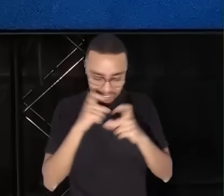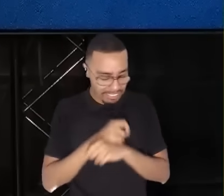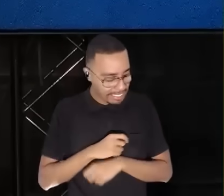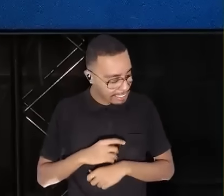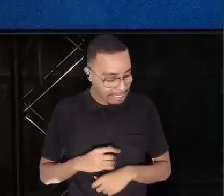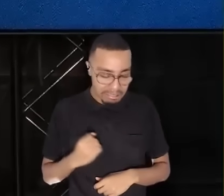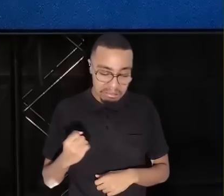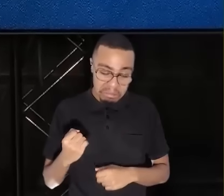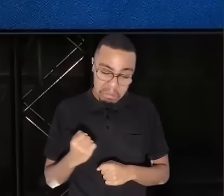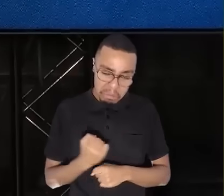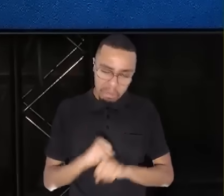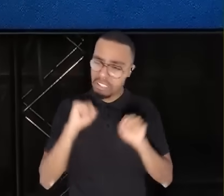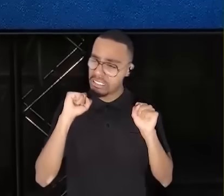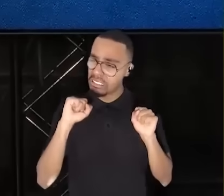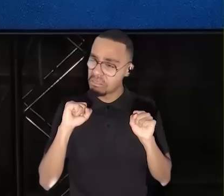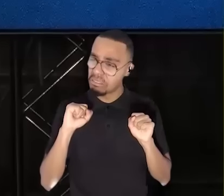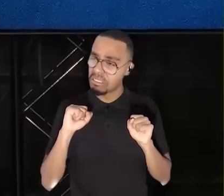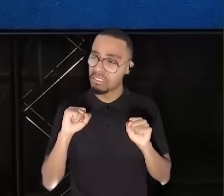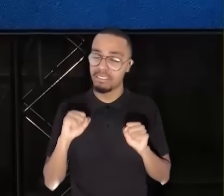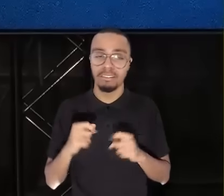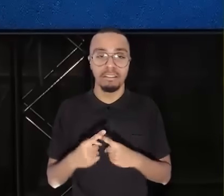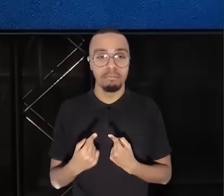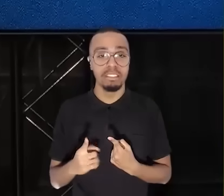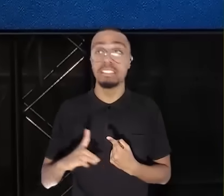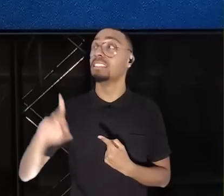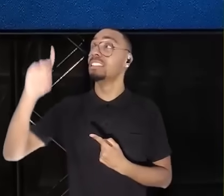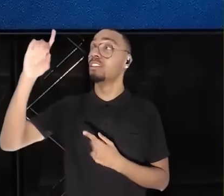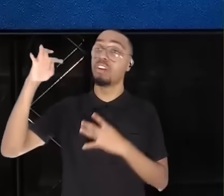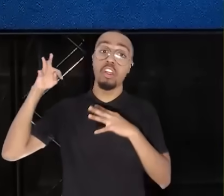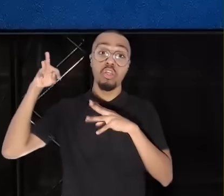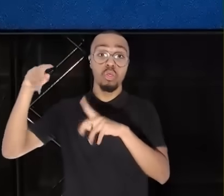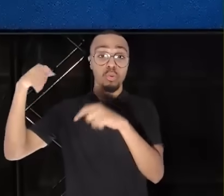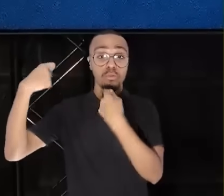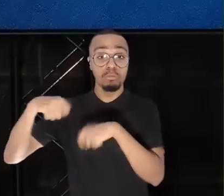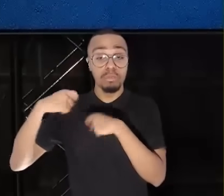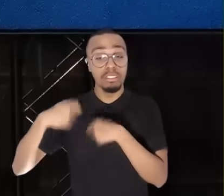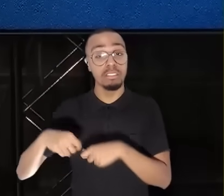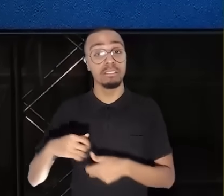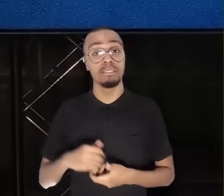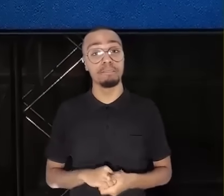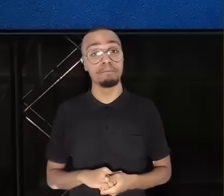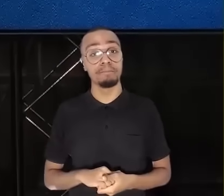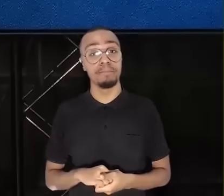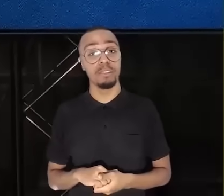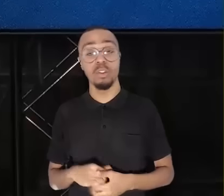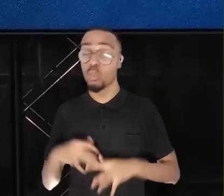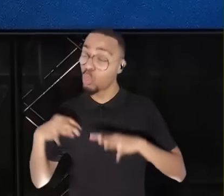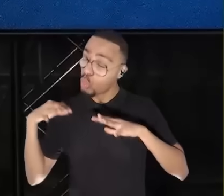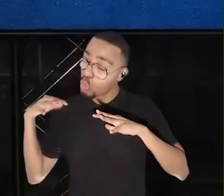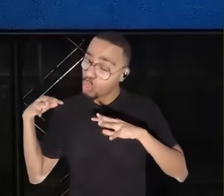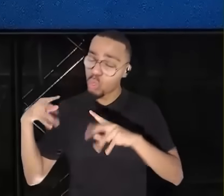você precisa. Ele é tudo o que você precisa.